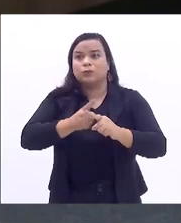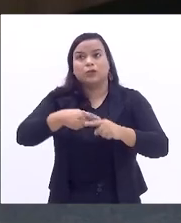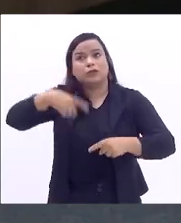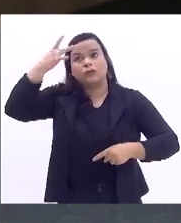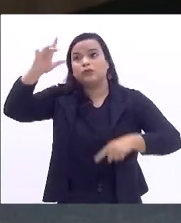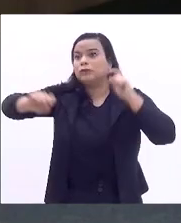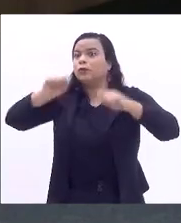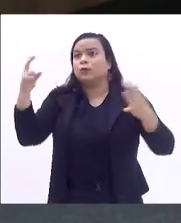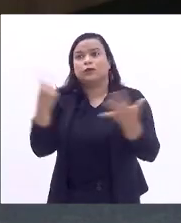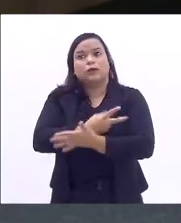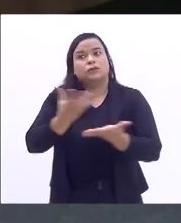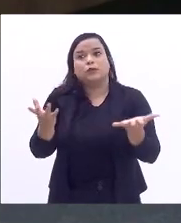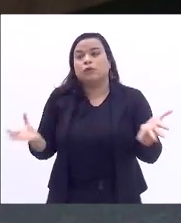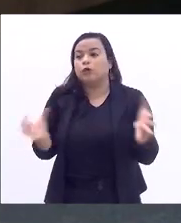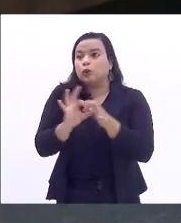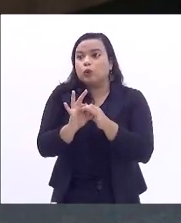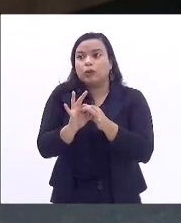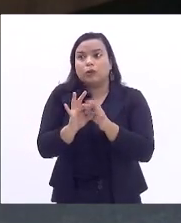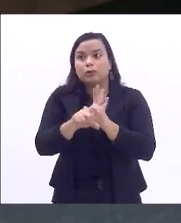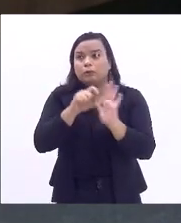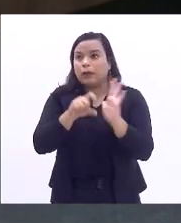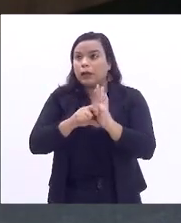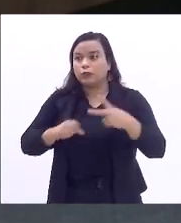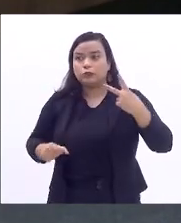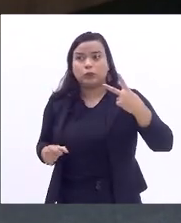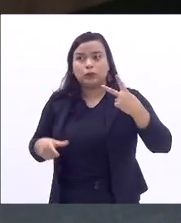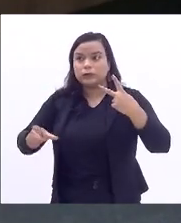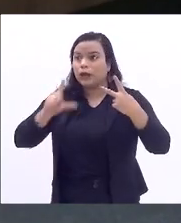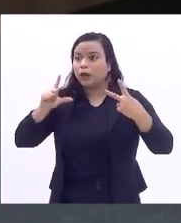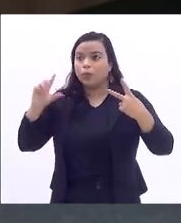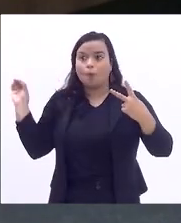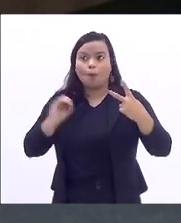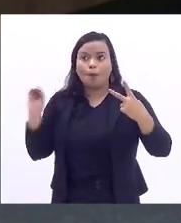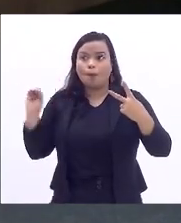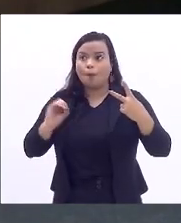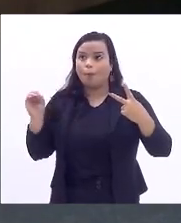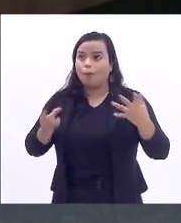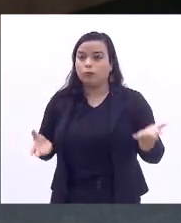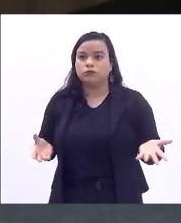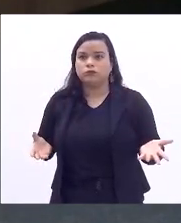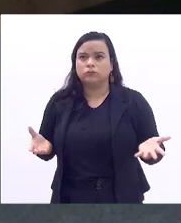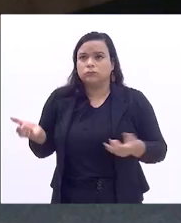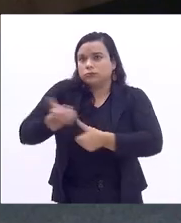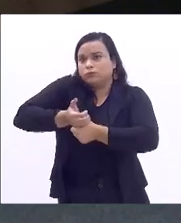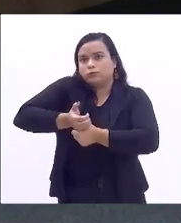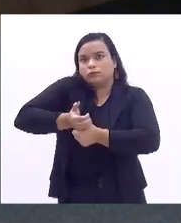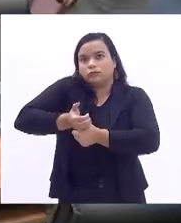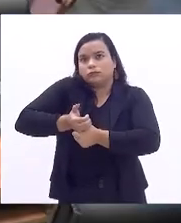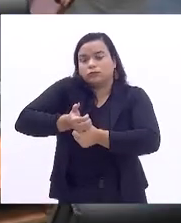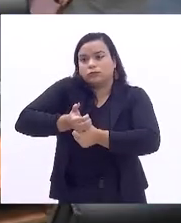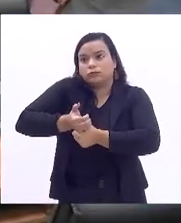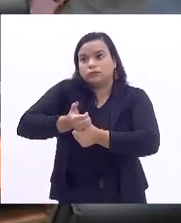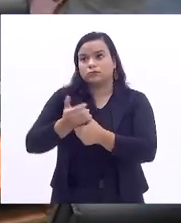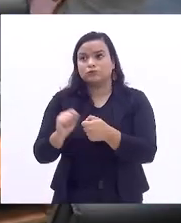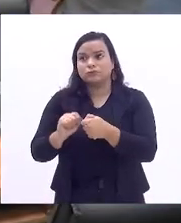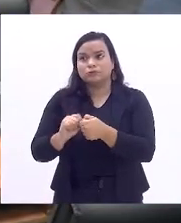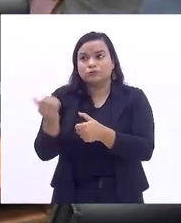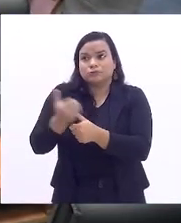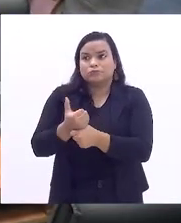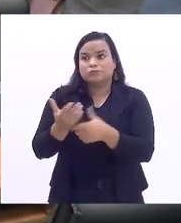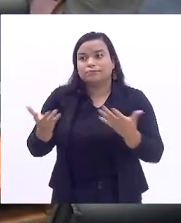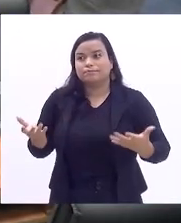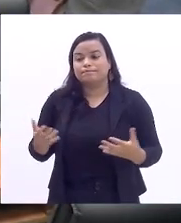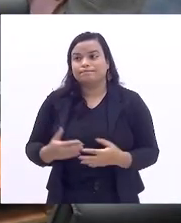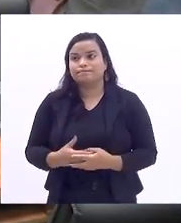que que aconteceu aqui para ter incluído esses dois parágrafos que não tava e o que foi o substantivo pode levar água